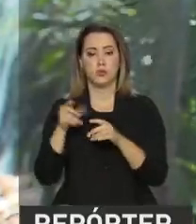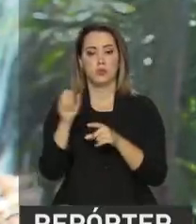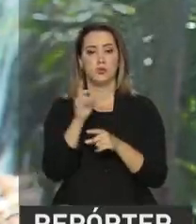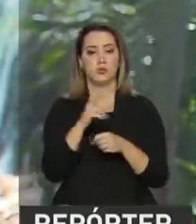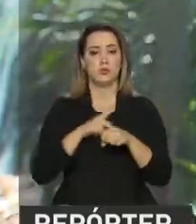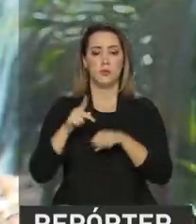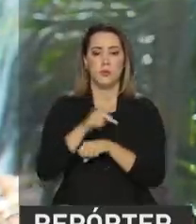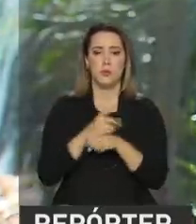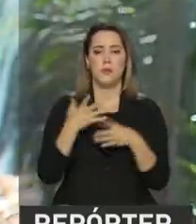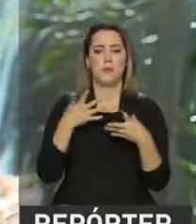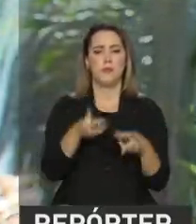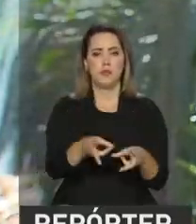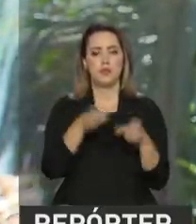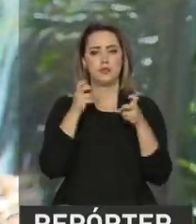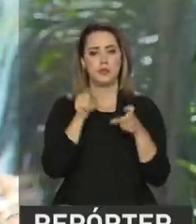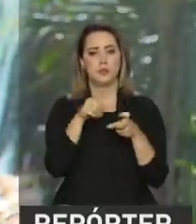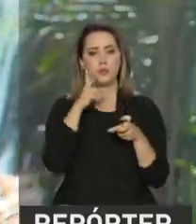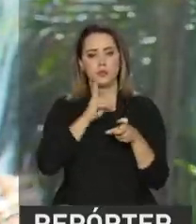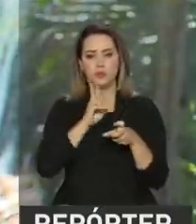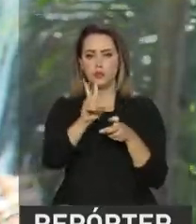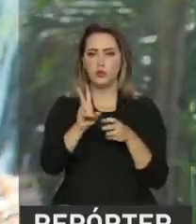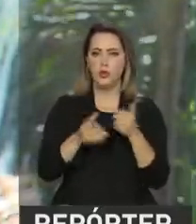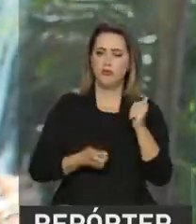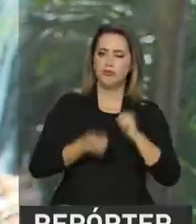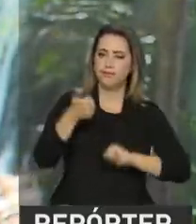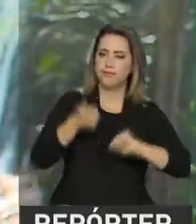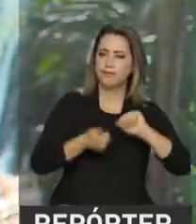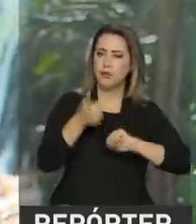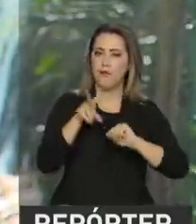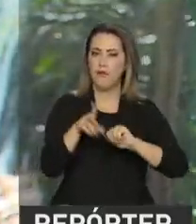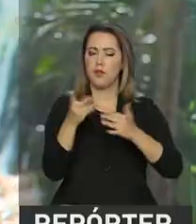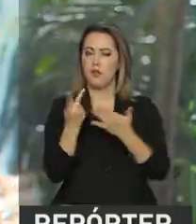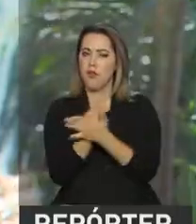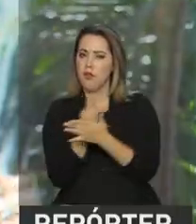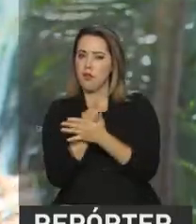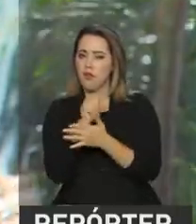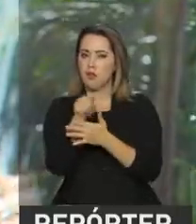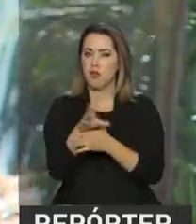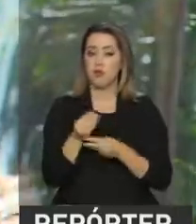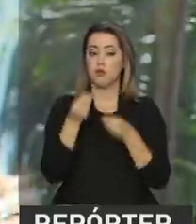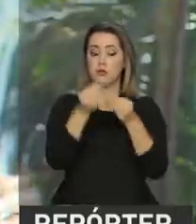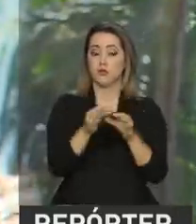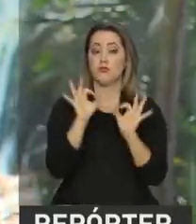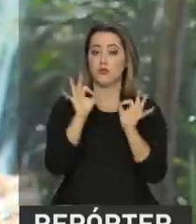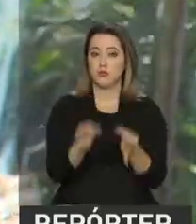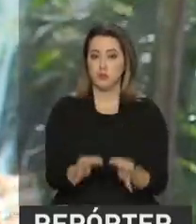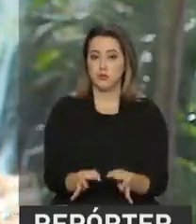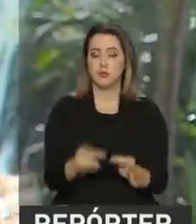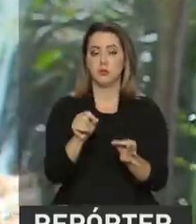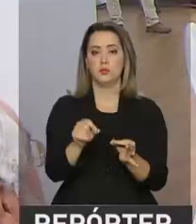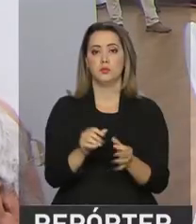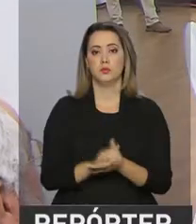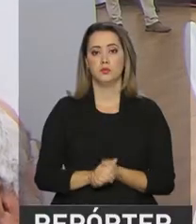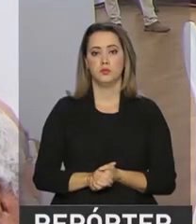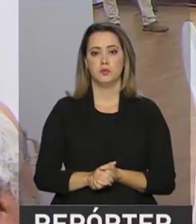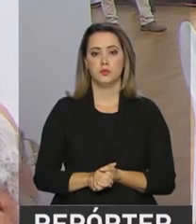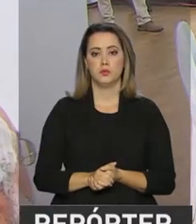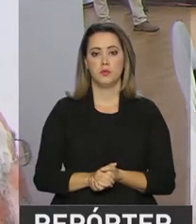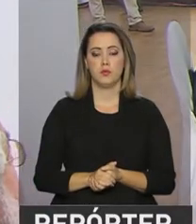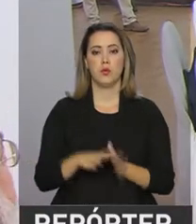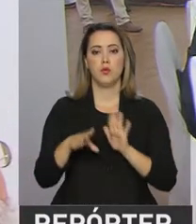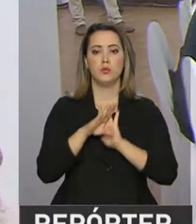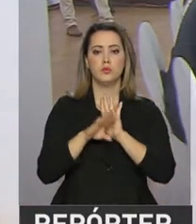plataforma será possível avaliar encontrar fraudes e assegurar o cumprimento das decisões da justiça o programa